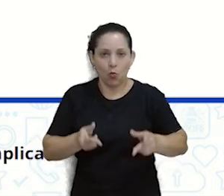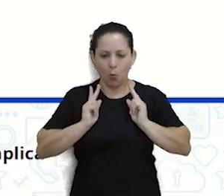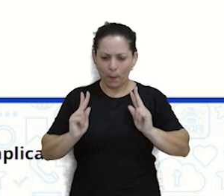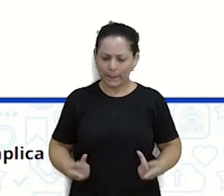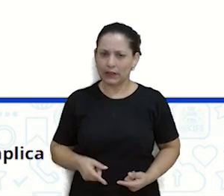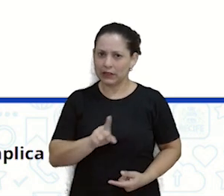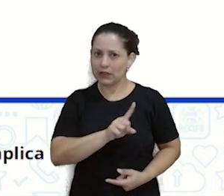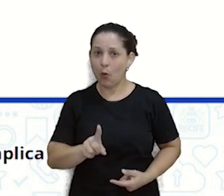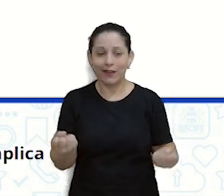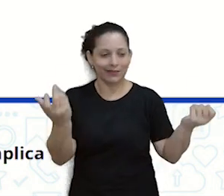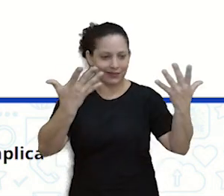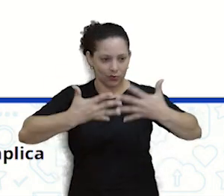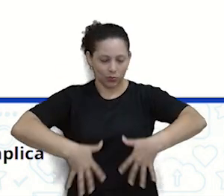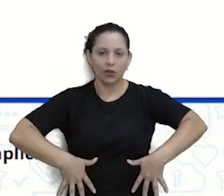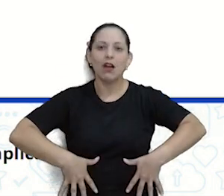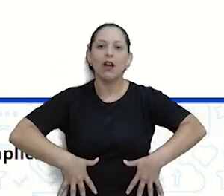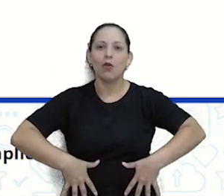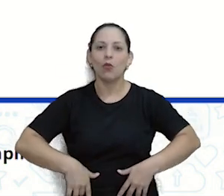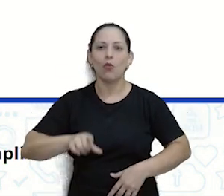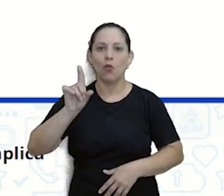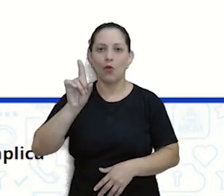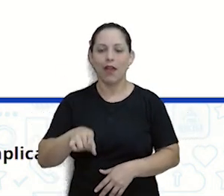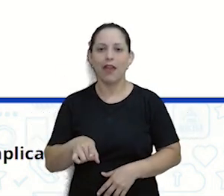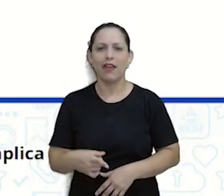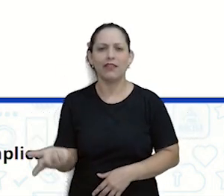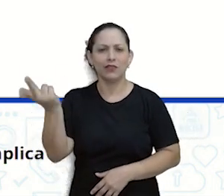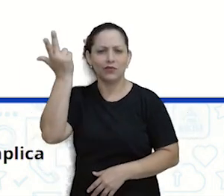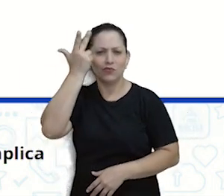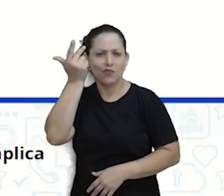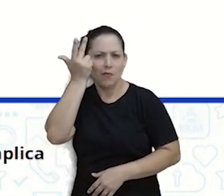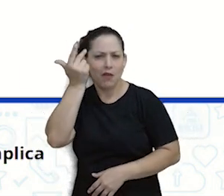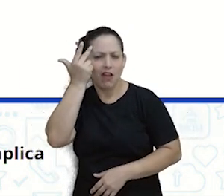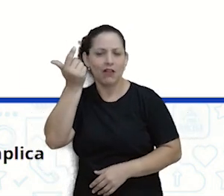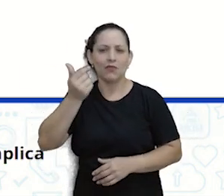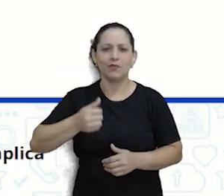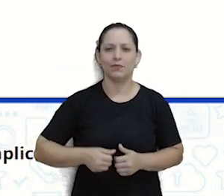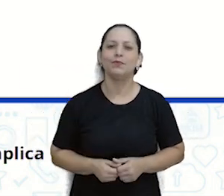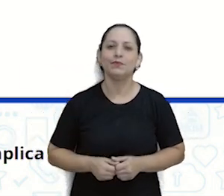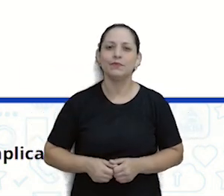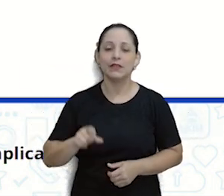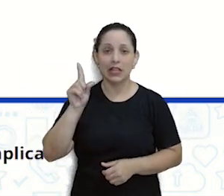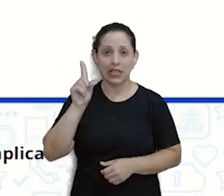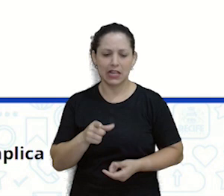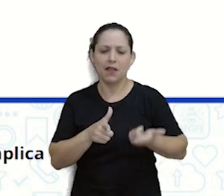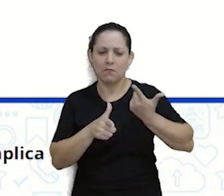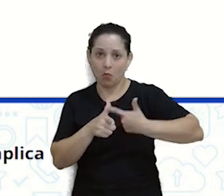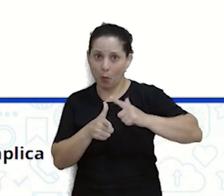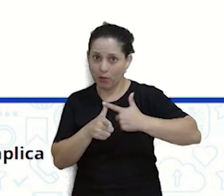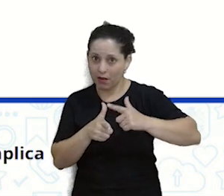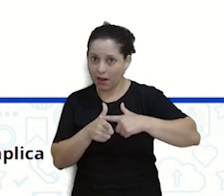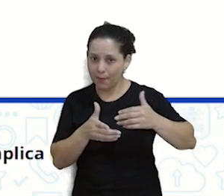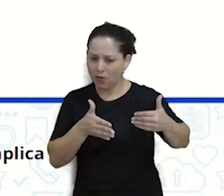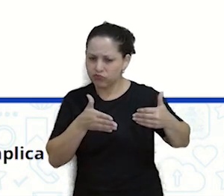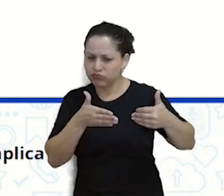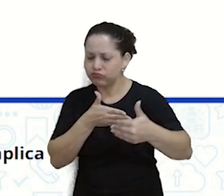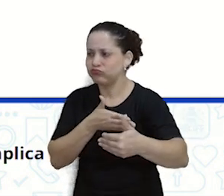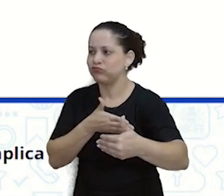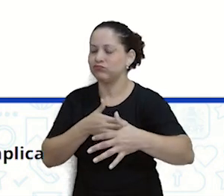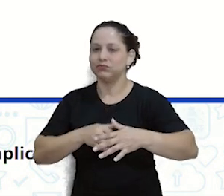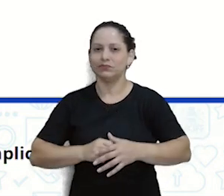fenômeno natural. Ocorre de maneira comum. Ele não é um problema, ele torna-se um problema. O que isso significa,